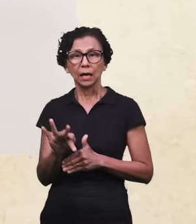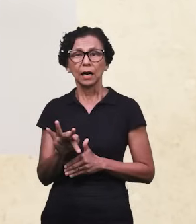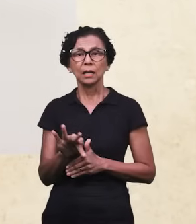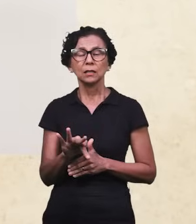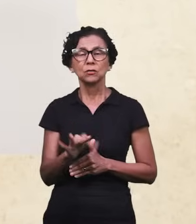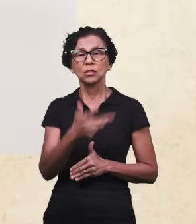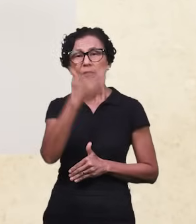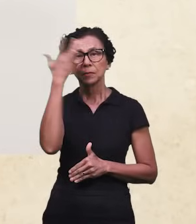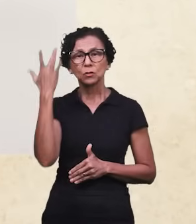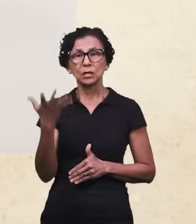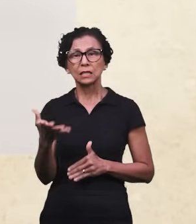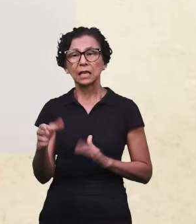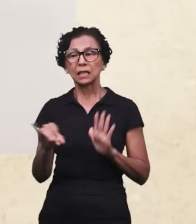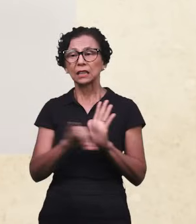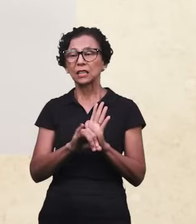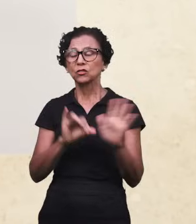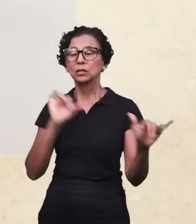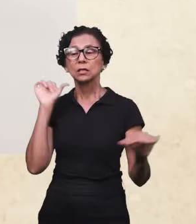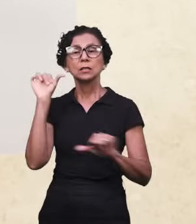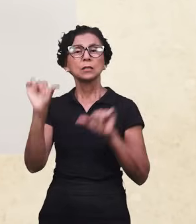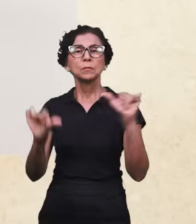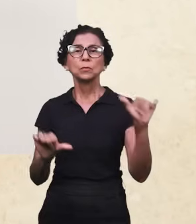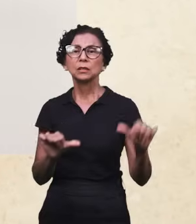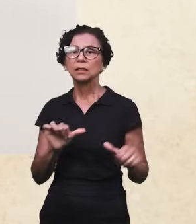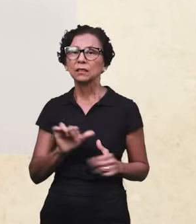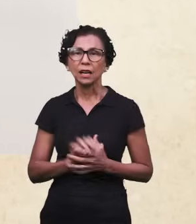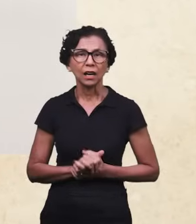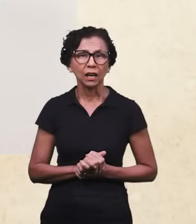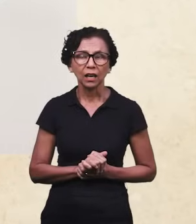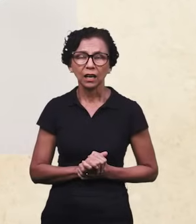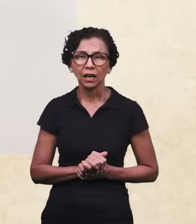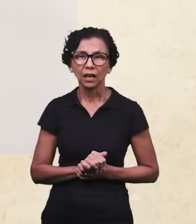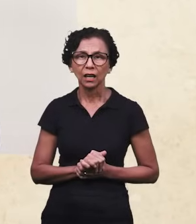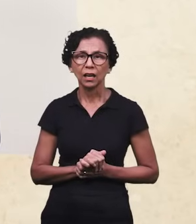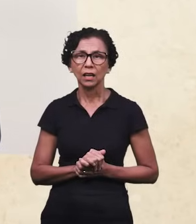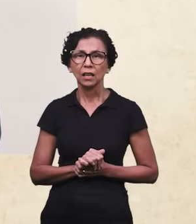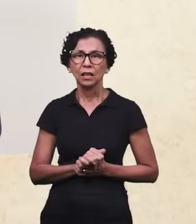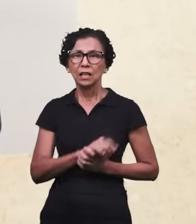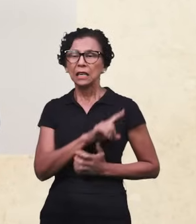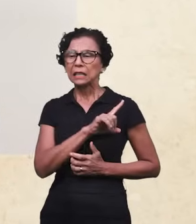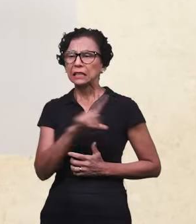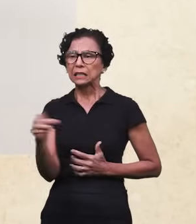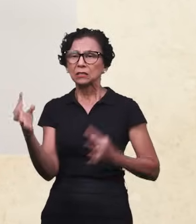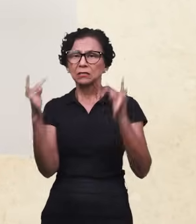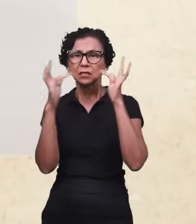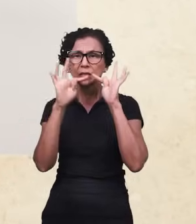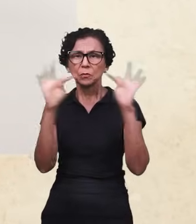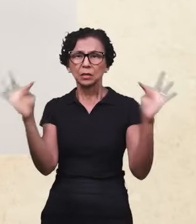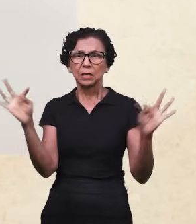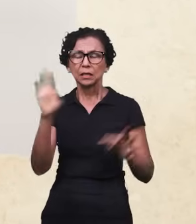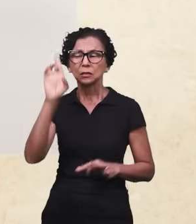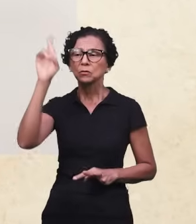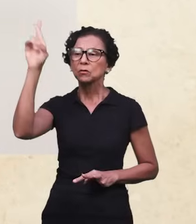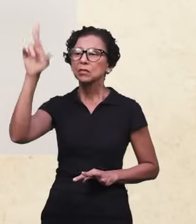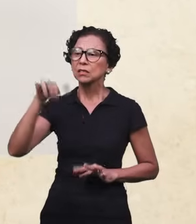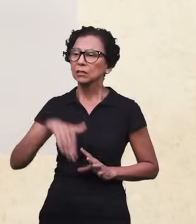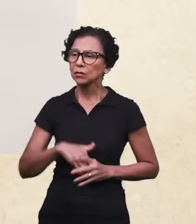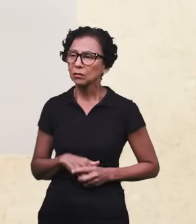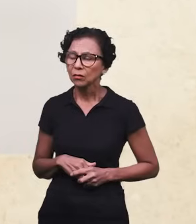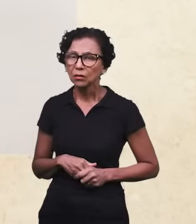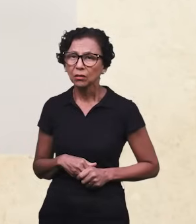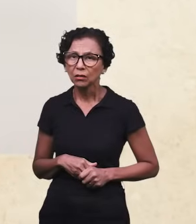falarem mais do nome do Senhor, daquilo que é a obra de Deus. E Daniel, ele teve ali o seu nome